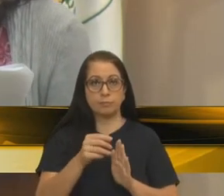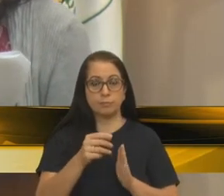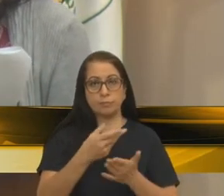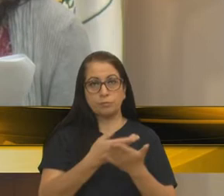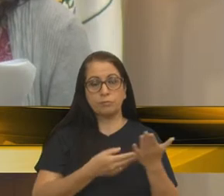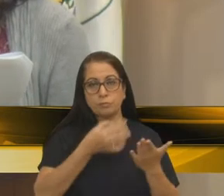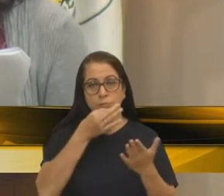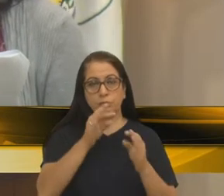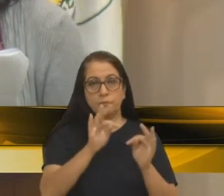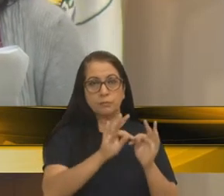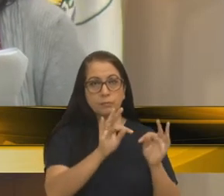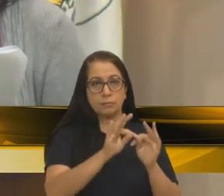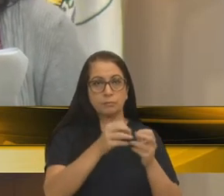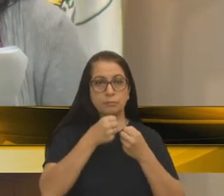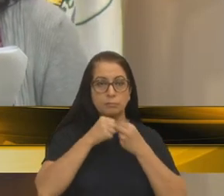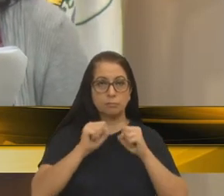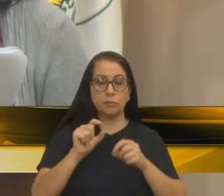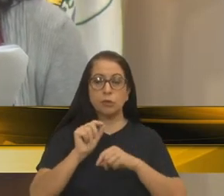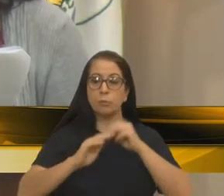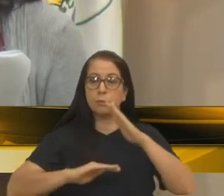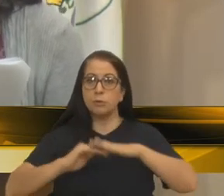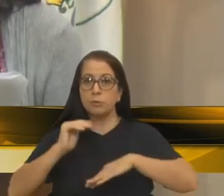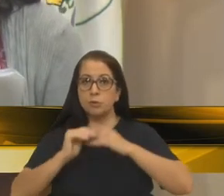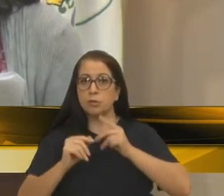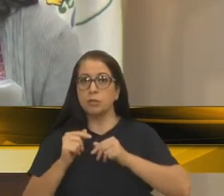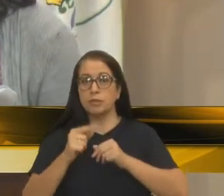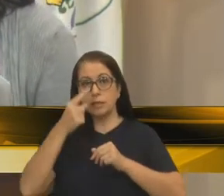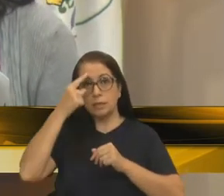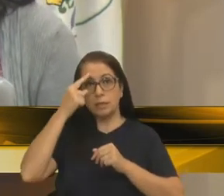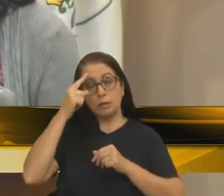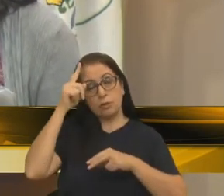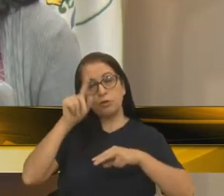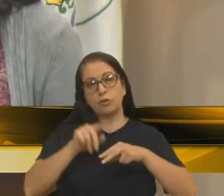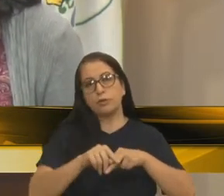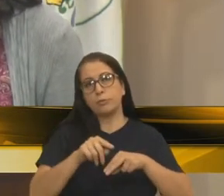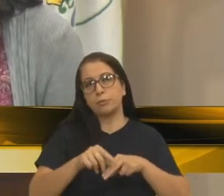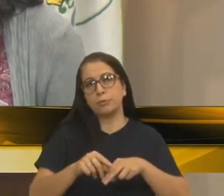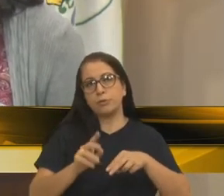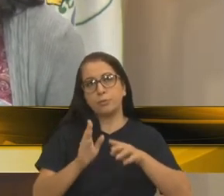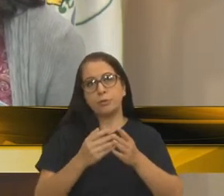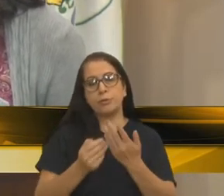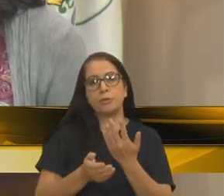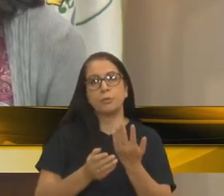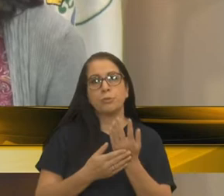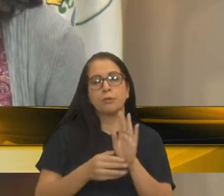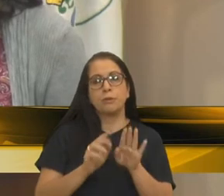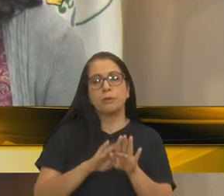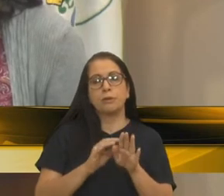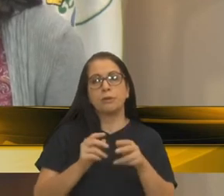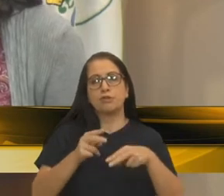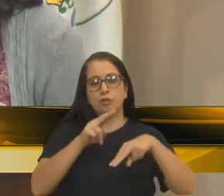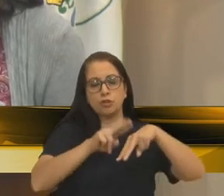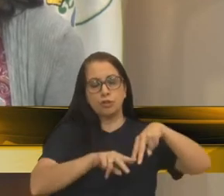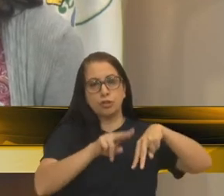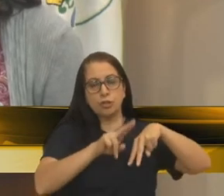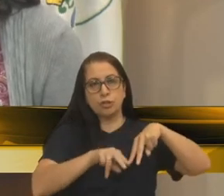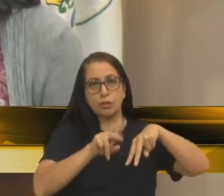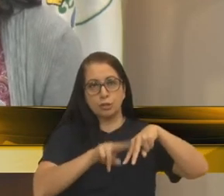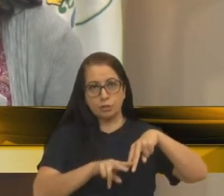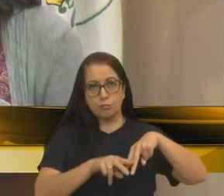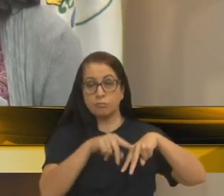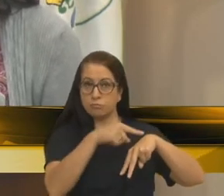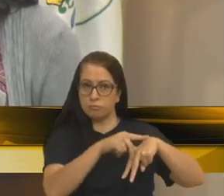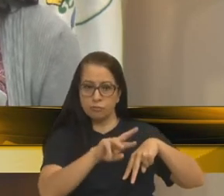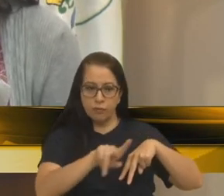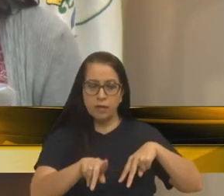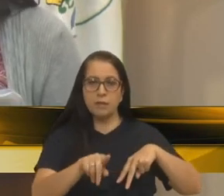técnico da Secretaria sobre a aplicabilidade e execução da ideologia de gênero nas escolas municipais, qual a intensidade, a importância, a